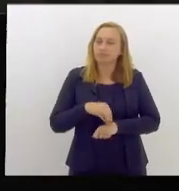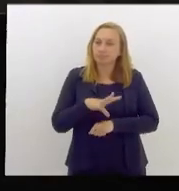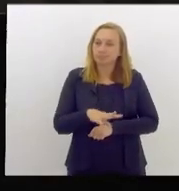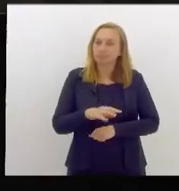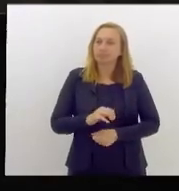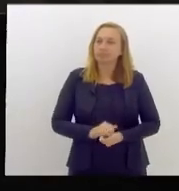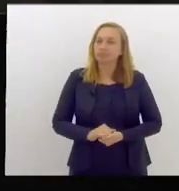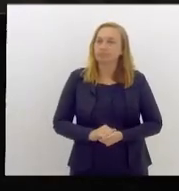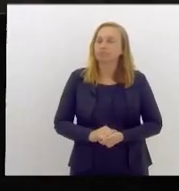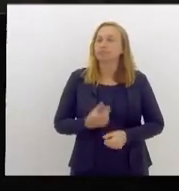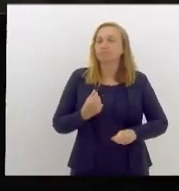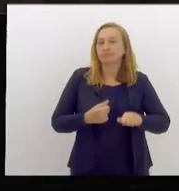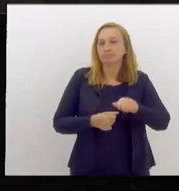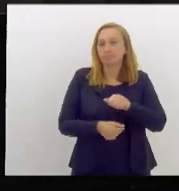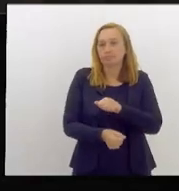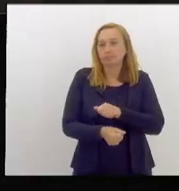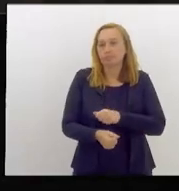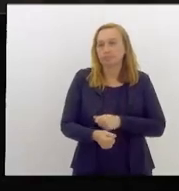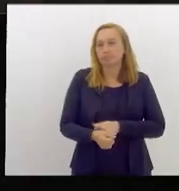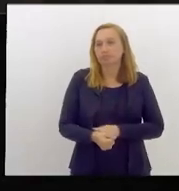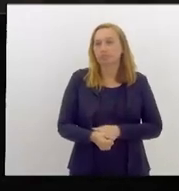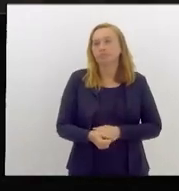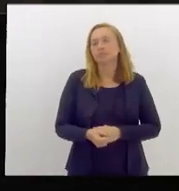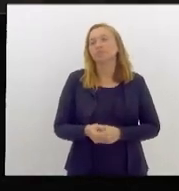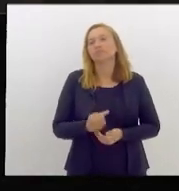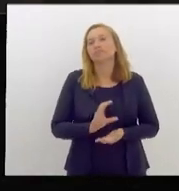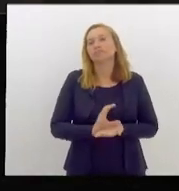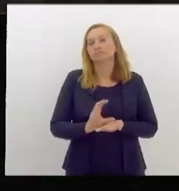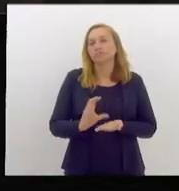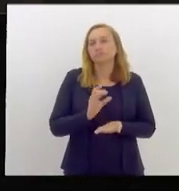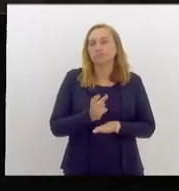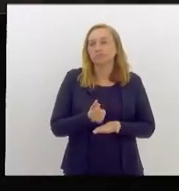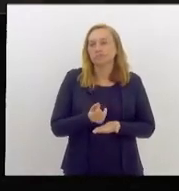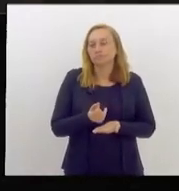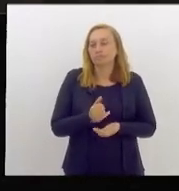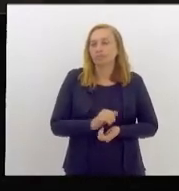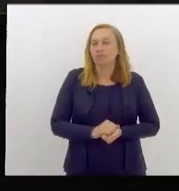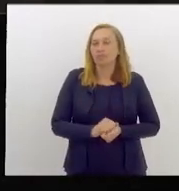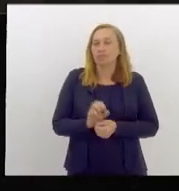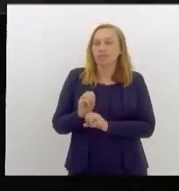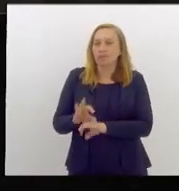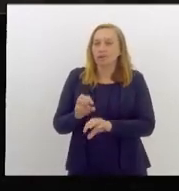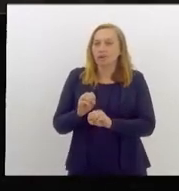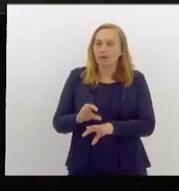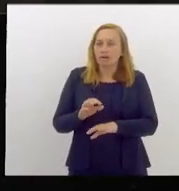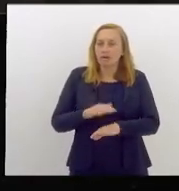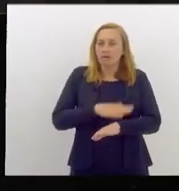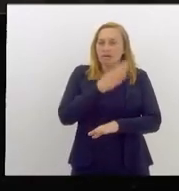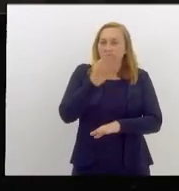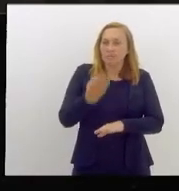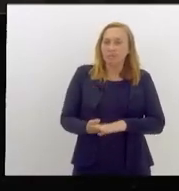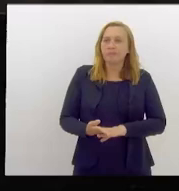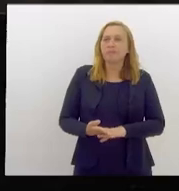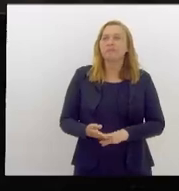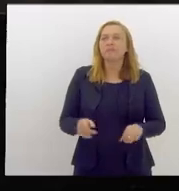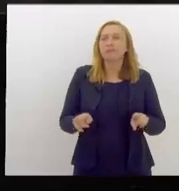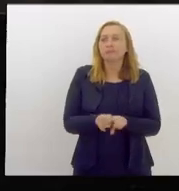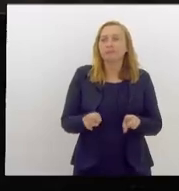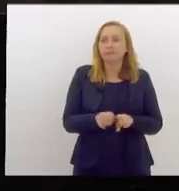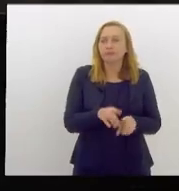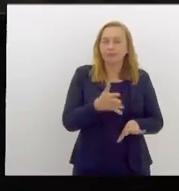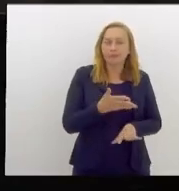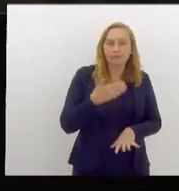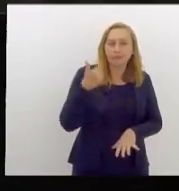de investimento de recursos né para o ensino em tempo integral e também para